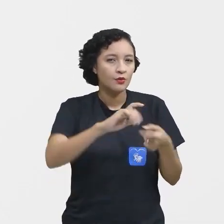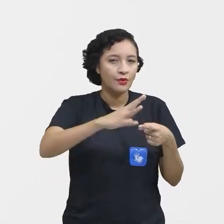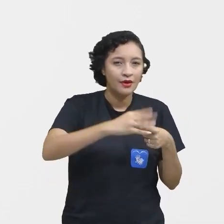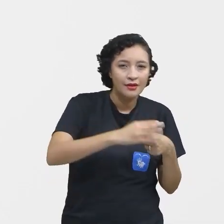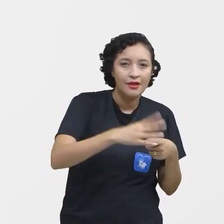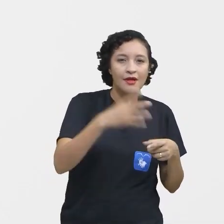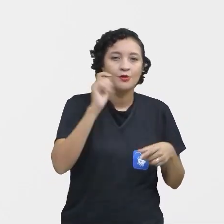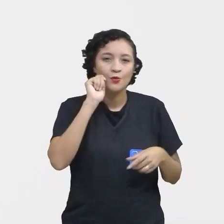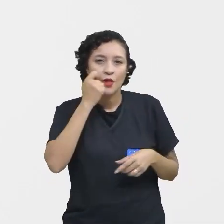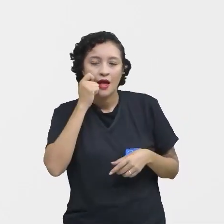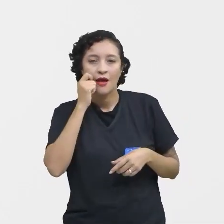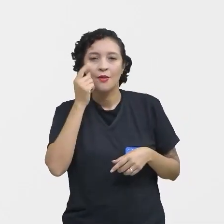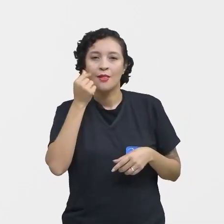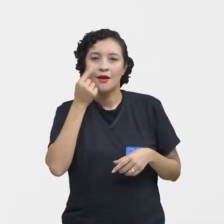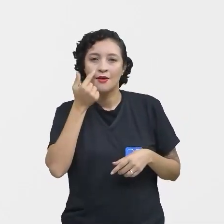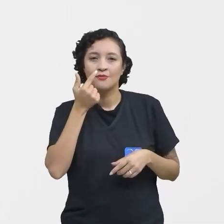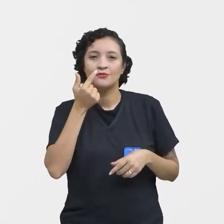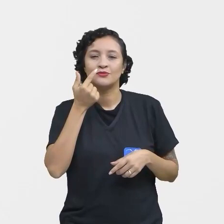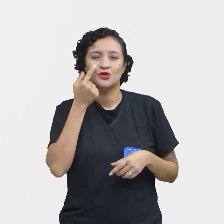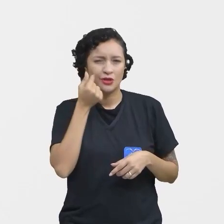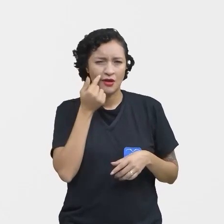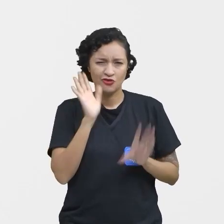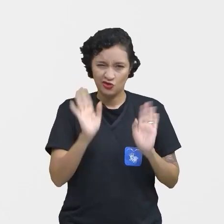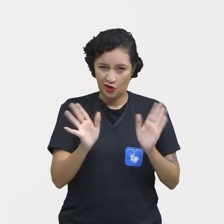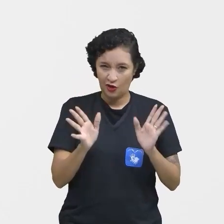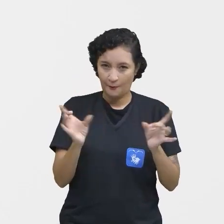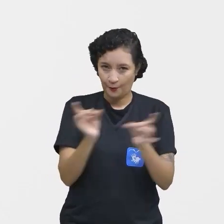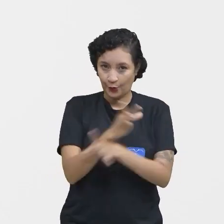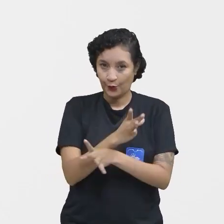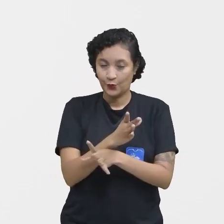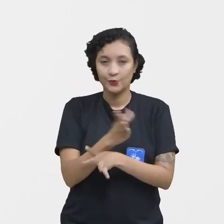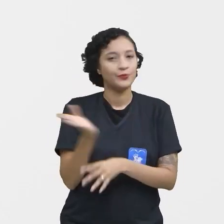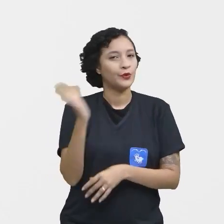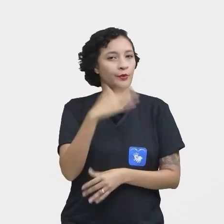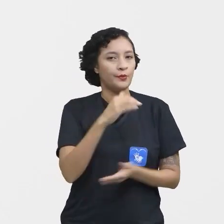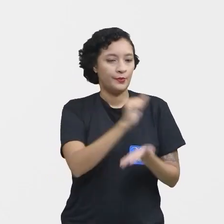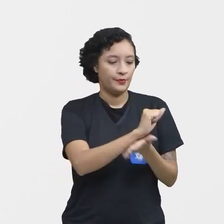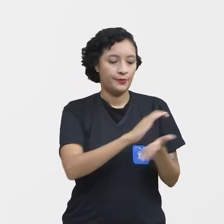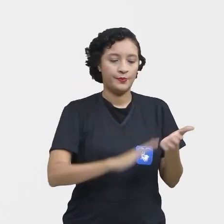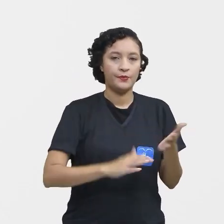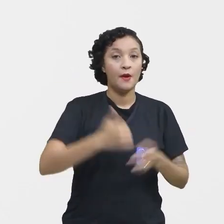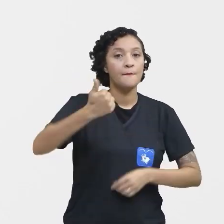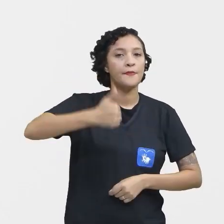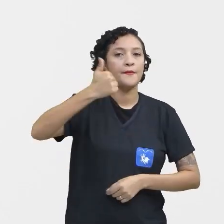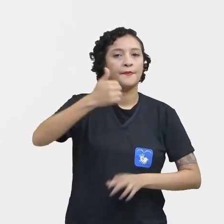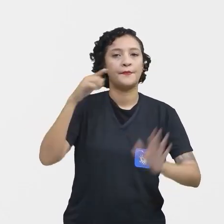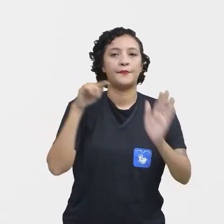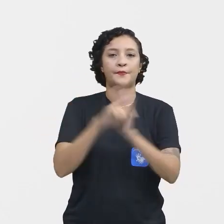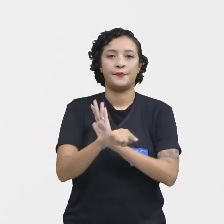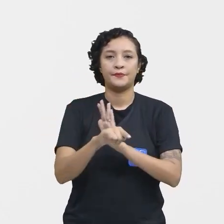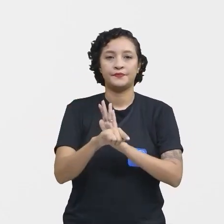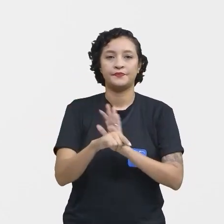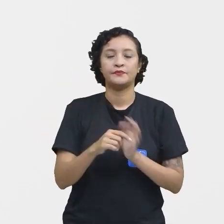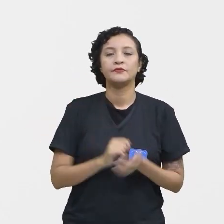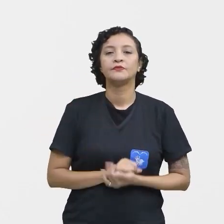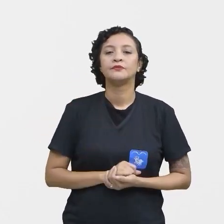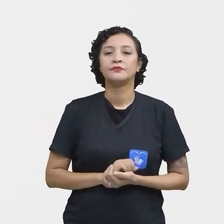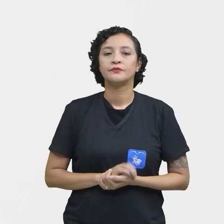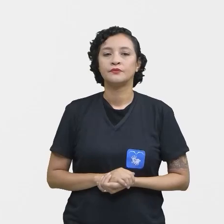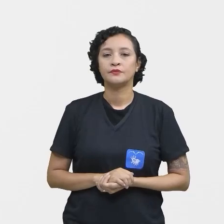Vamos para o nosso exercitando. Então, vamos lá para a primeira questão. Número